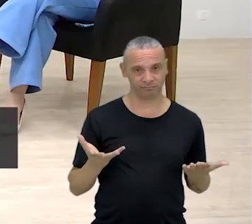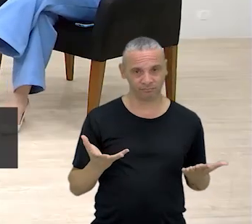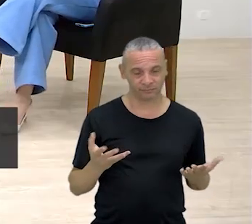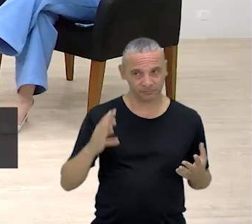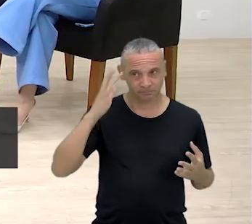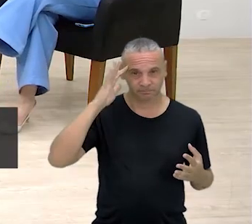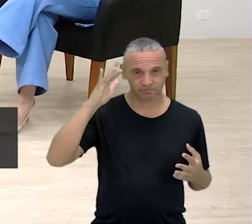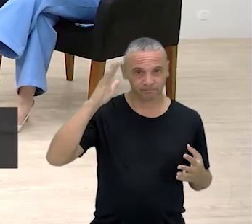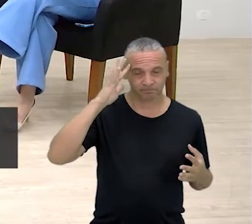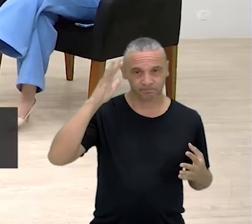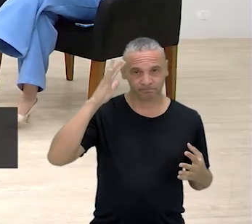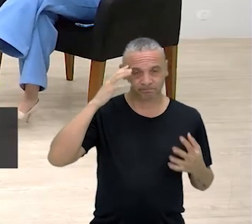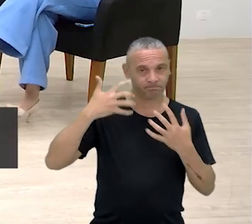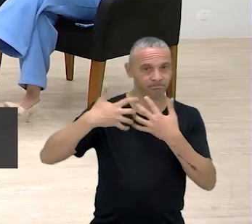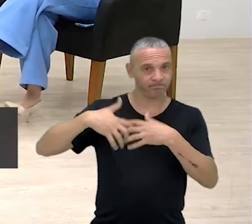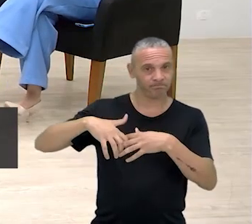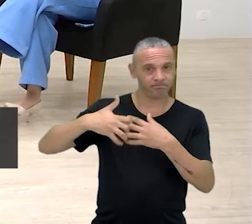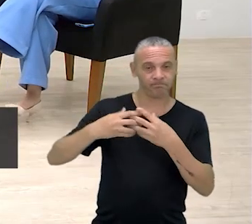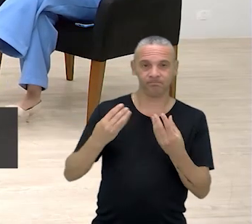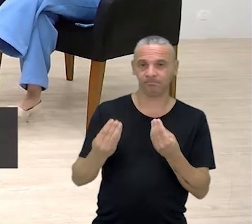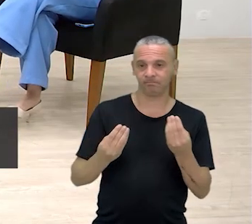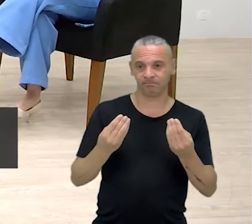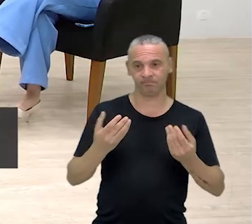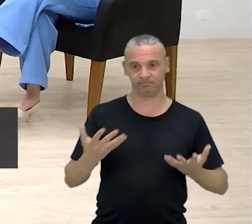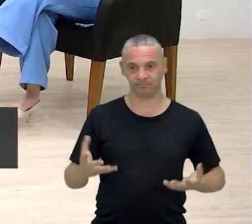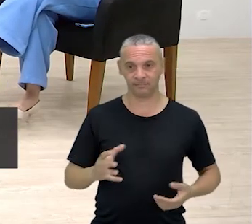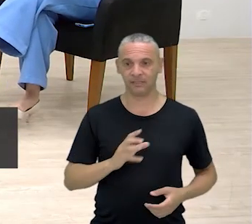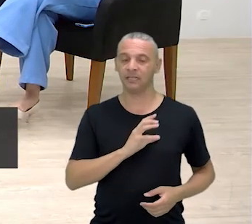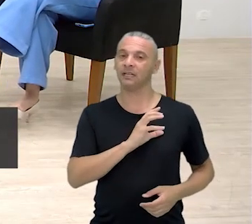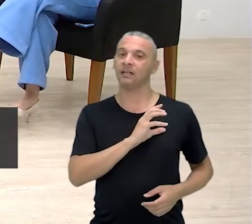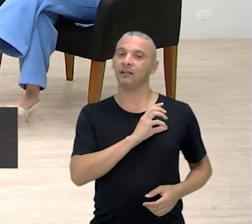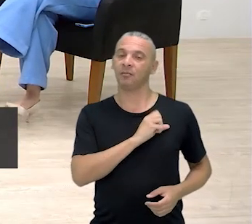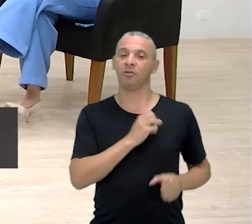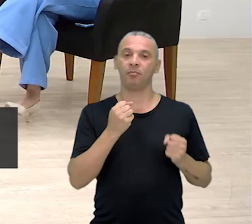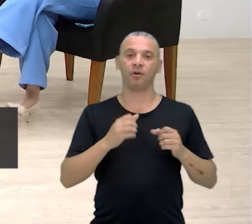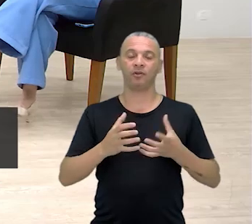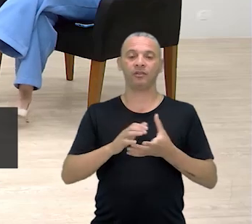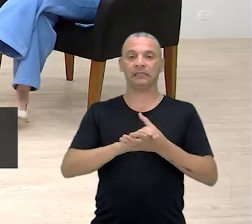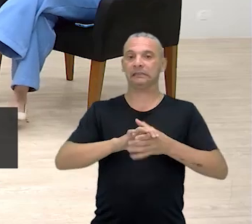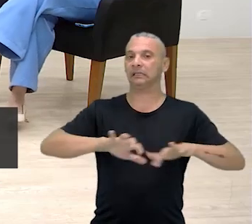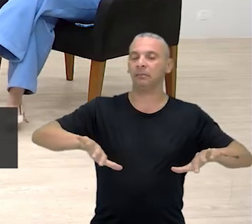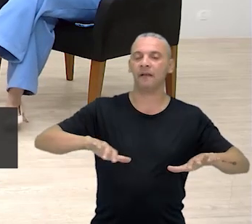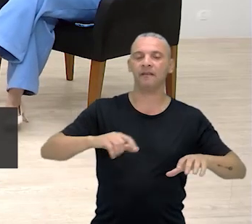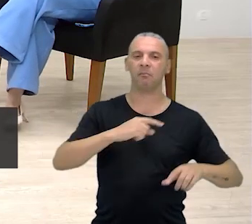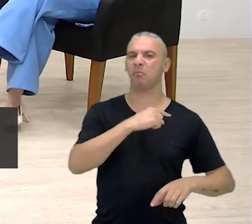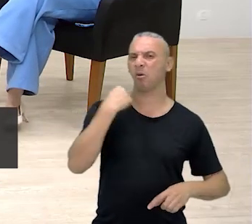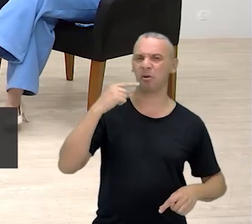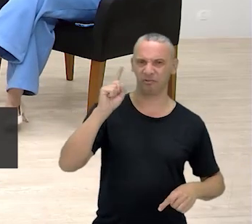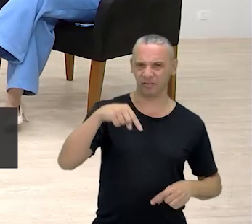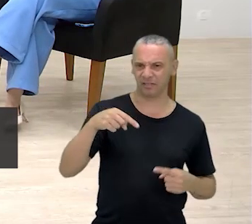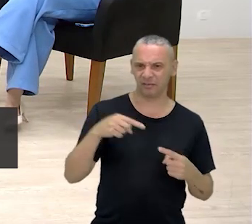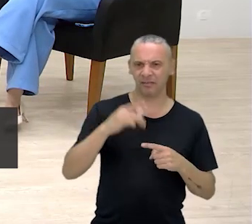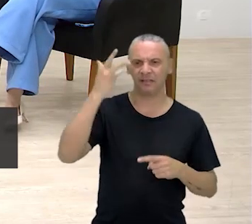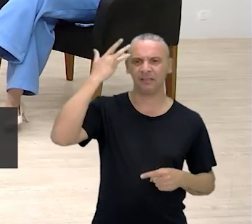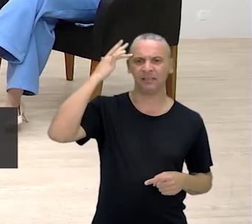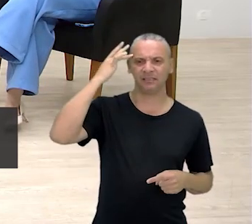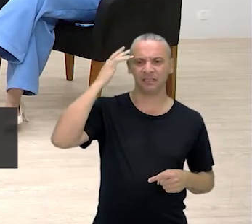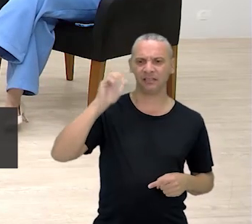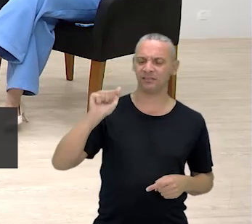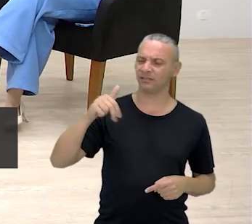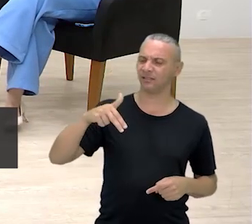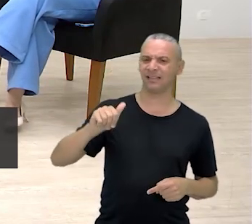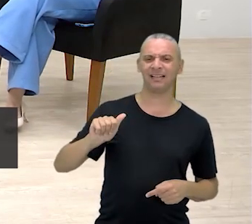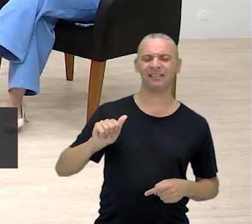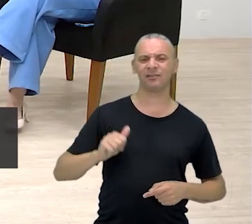se pensar, né? Uma coisa para se pensar. O amor que só pode ser separado pela morte, né? Será que seria? O que você acha disso daí, Ana Cristina?